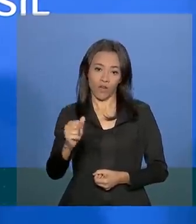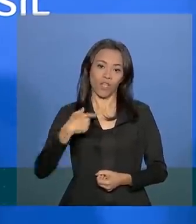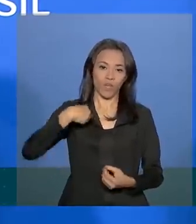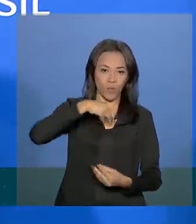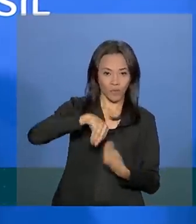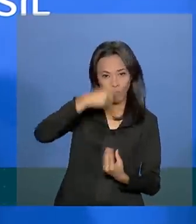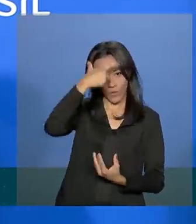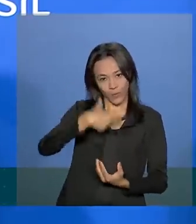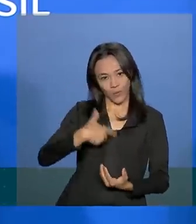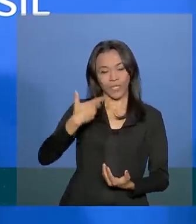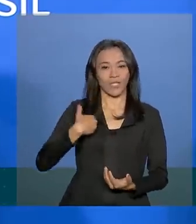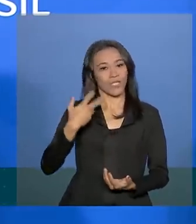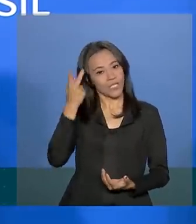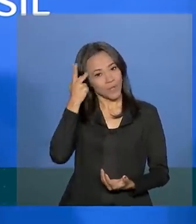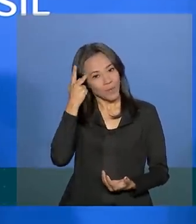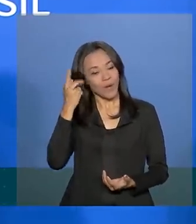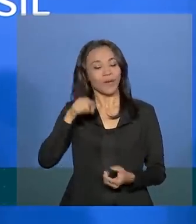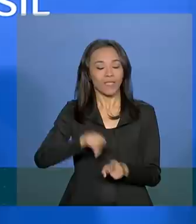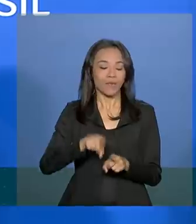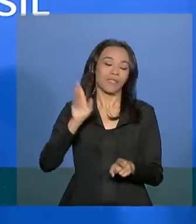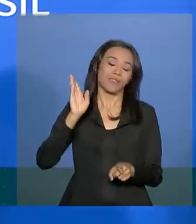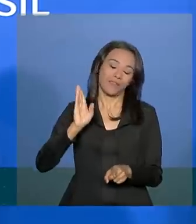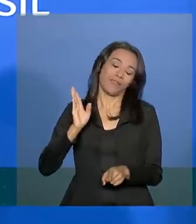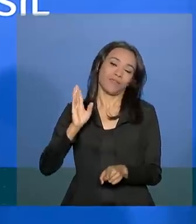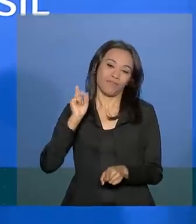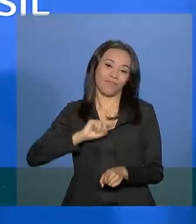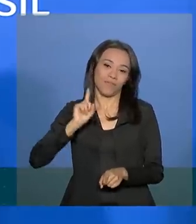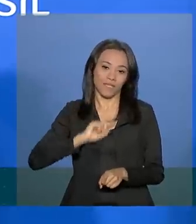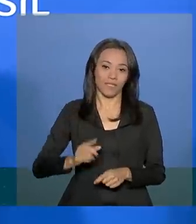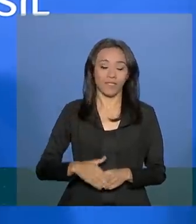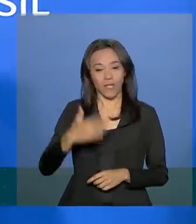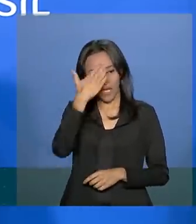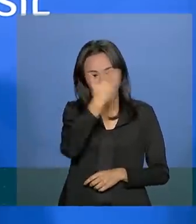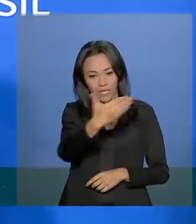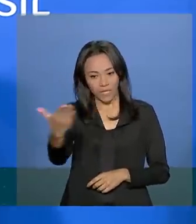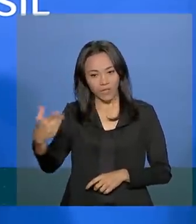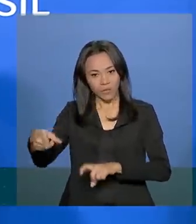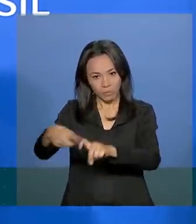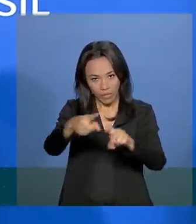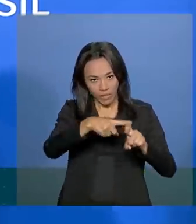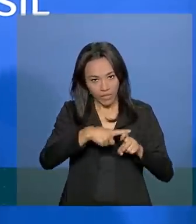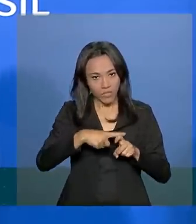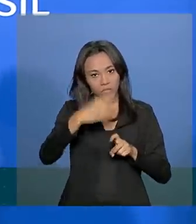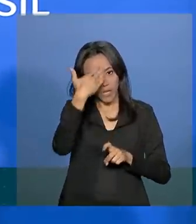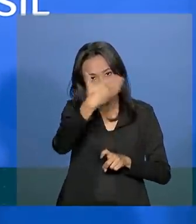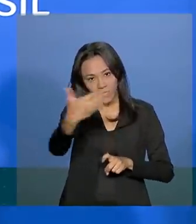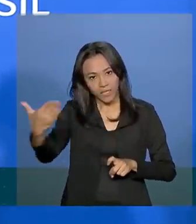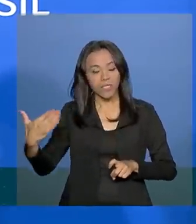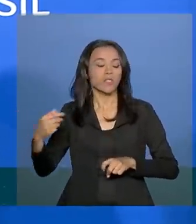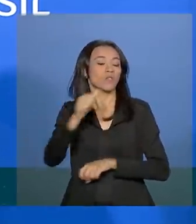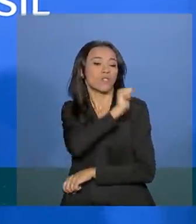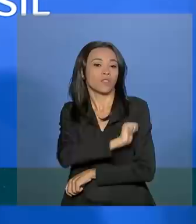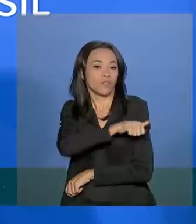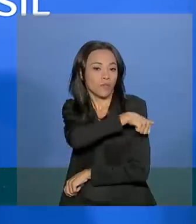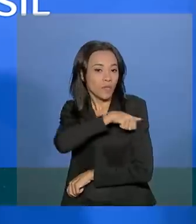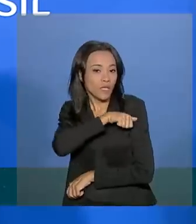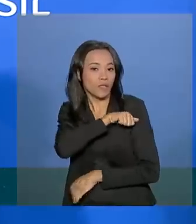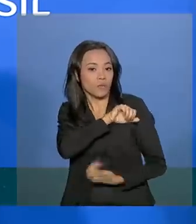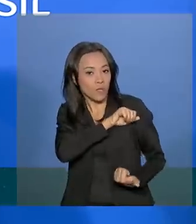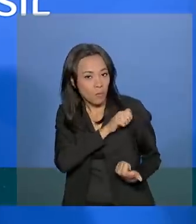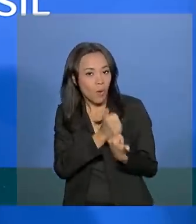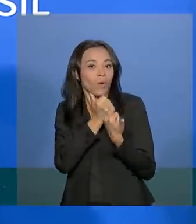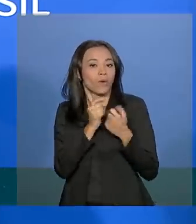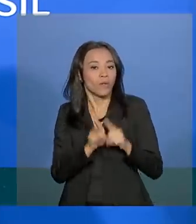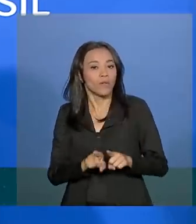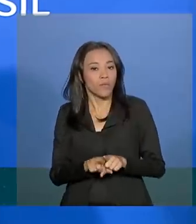meu muito obrigado àqueles profissionais médicos enfermeiros auxiliares naquele